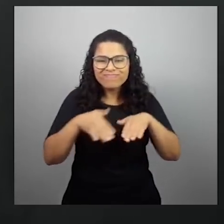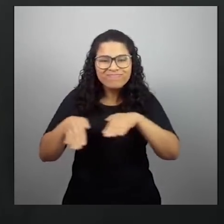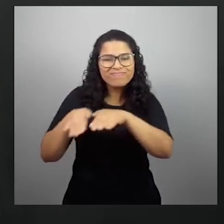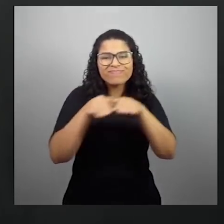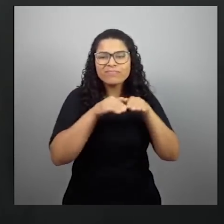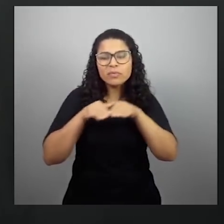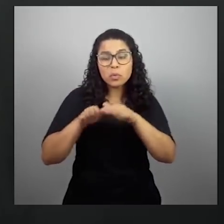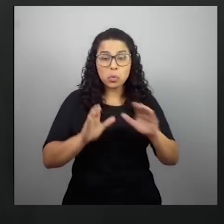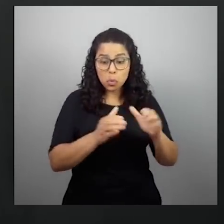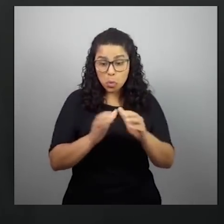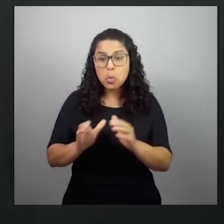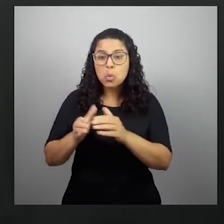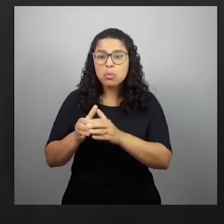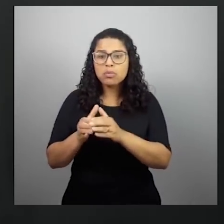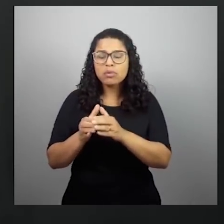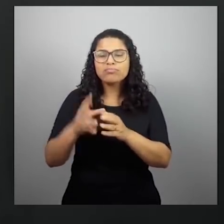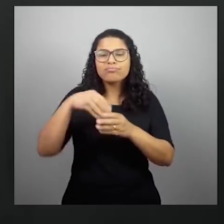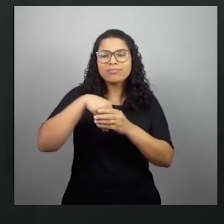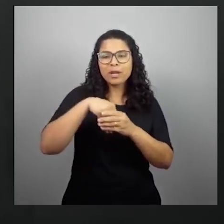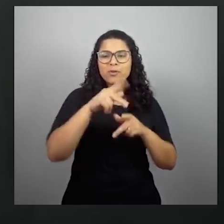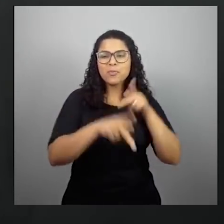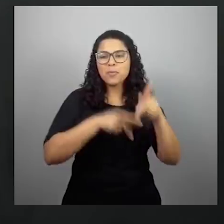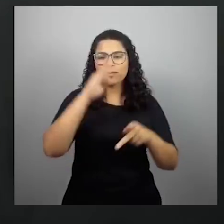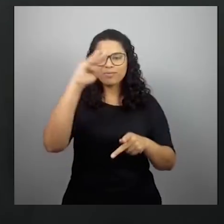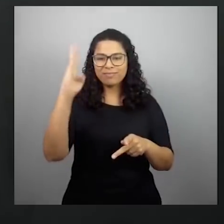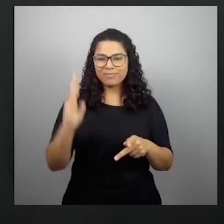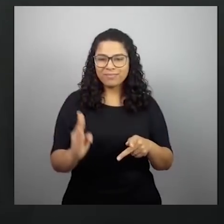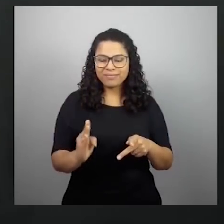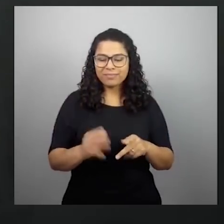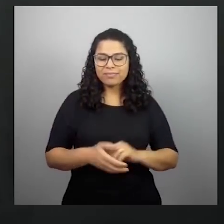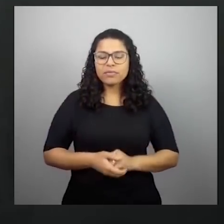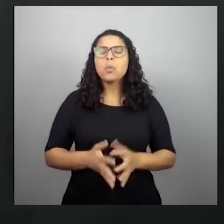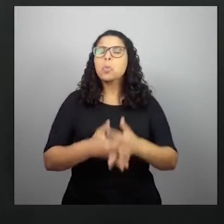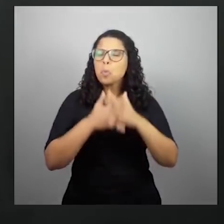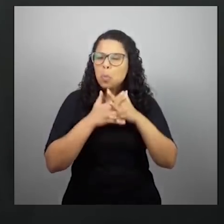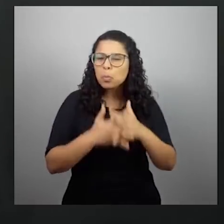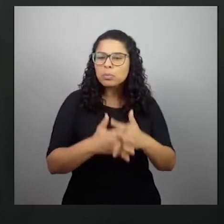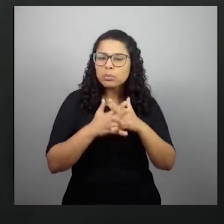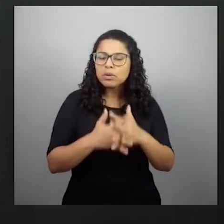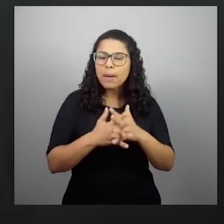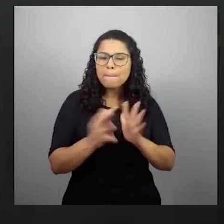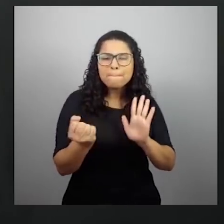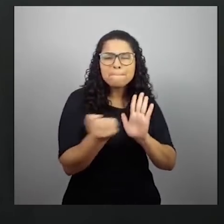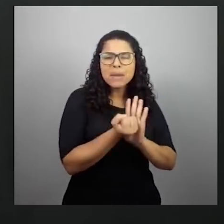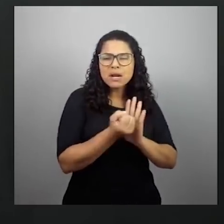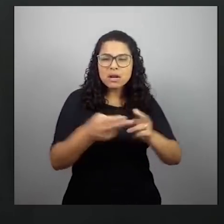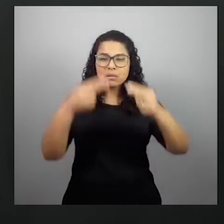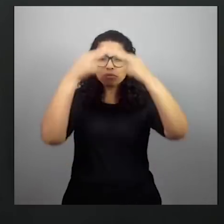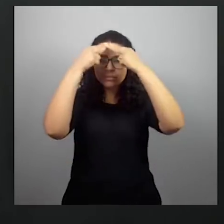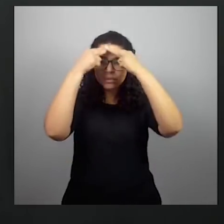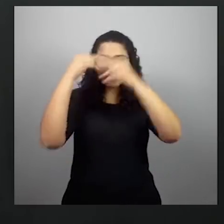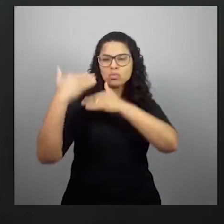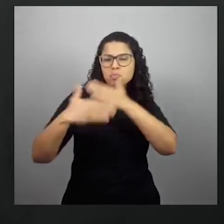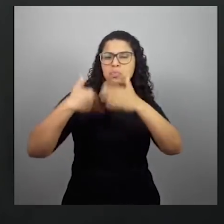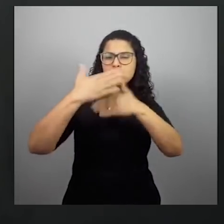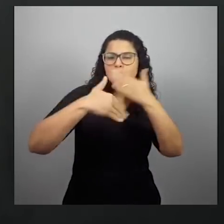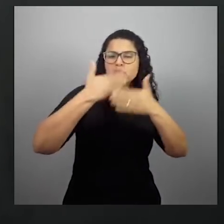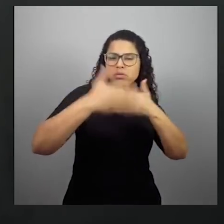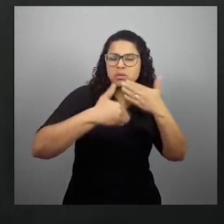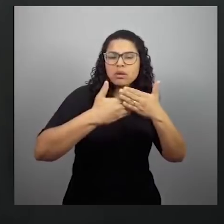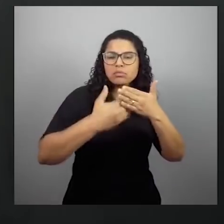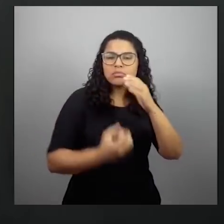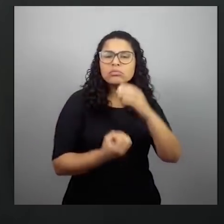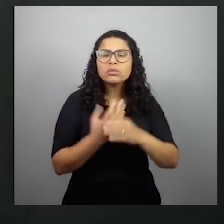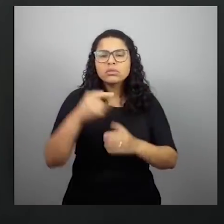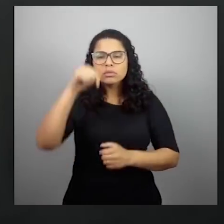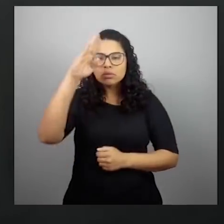desses grupos no seio do povo brasileiro. Isso é complicadíssimo, é uma marca traumática do nosso processo de formação e que